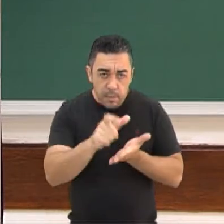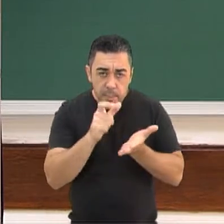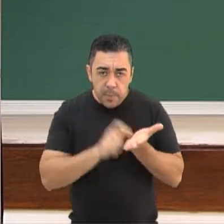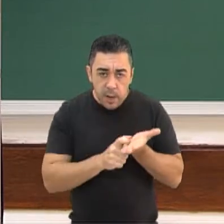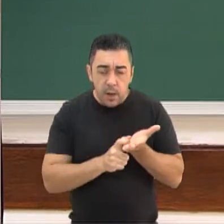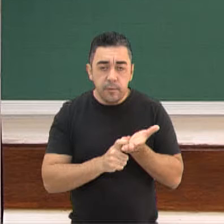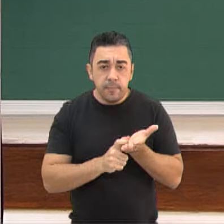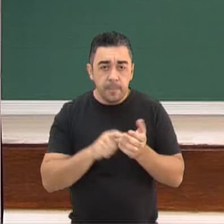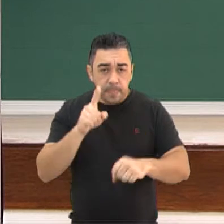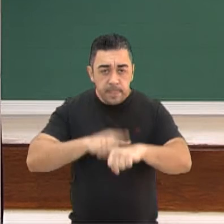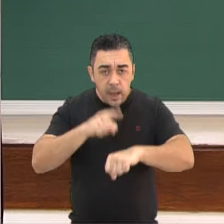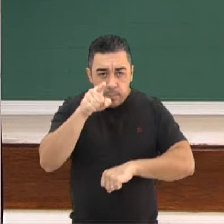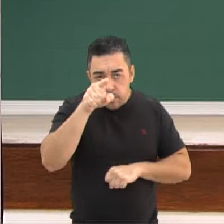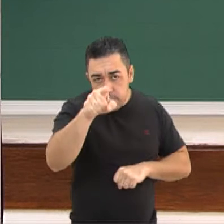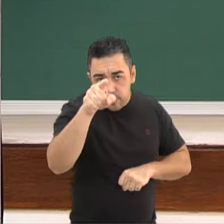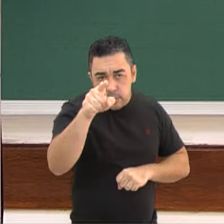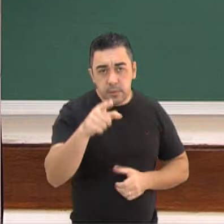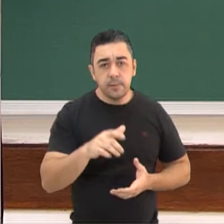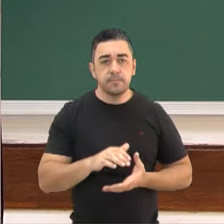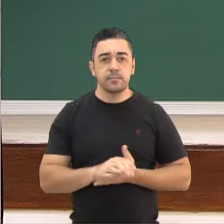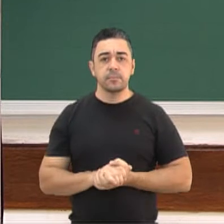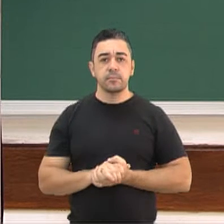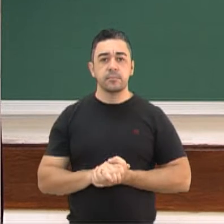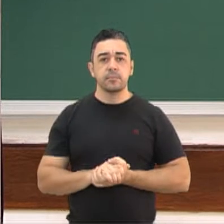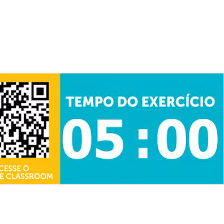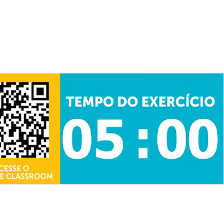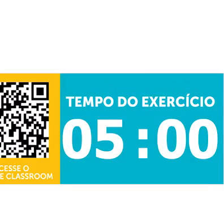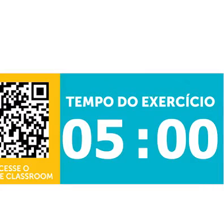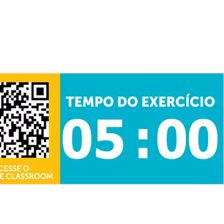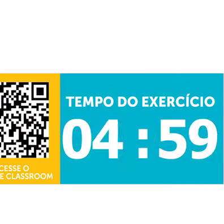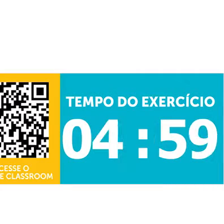palavras, tempo para você fazer a atividade.